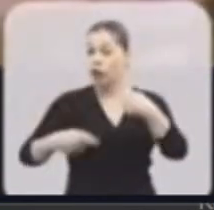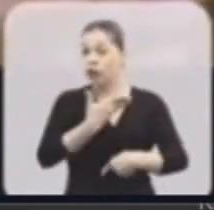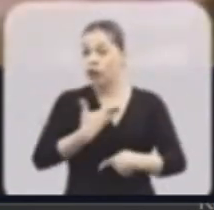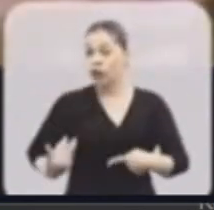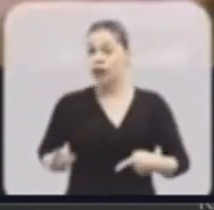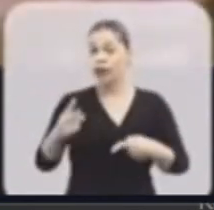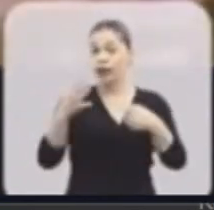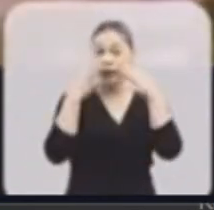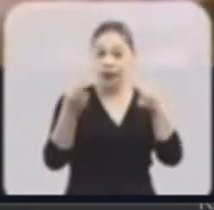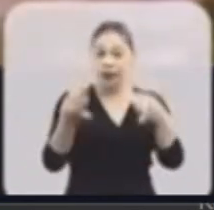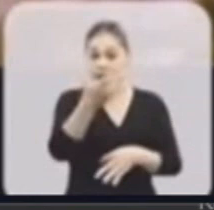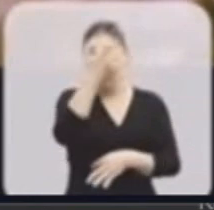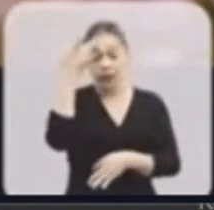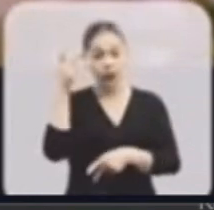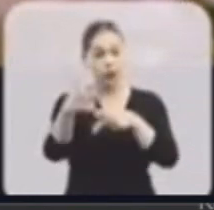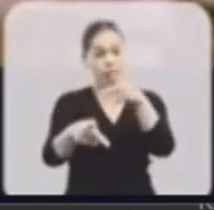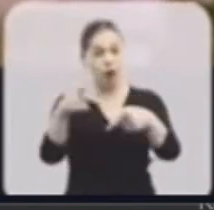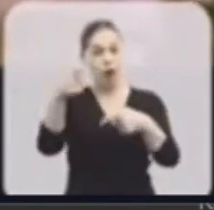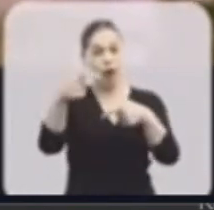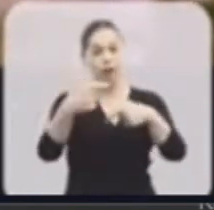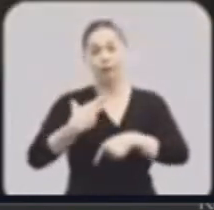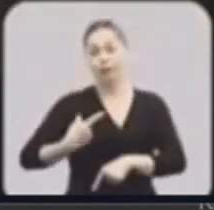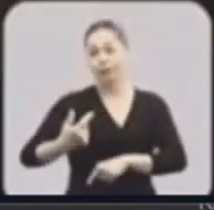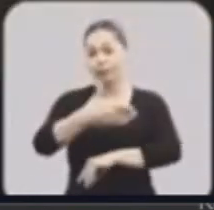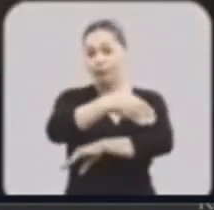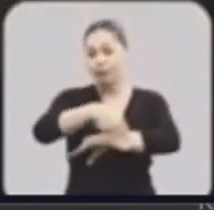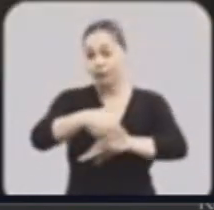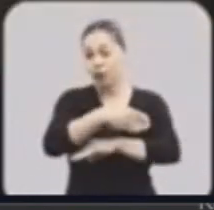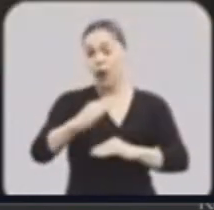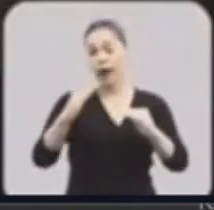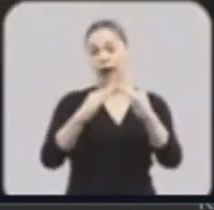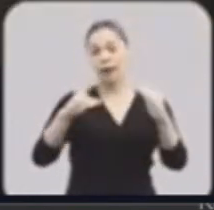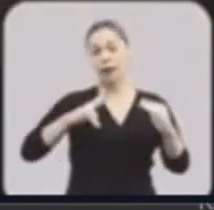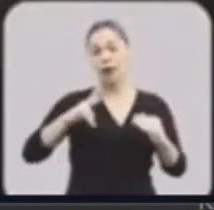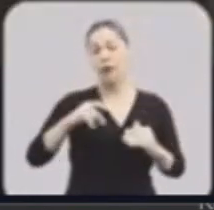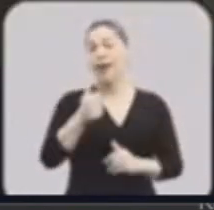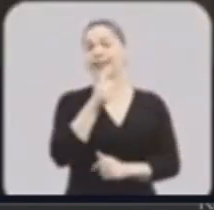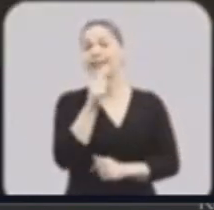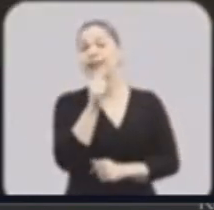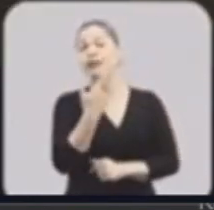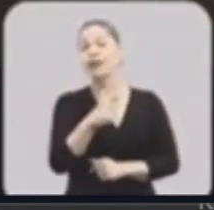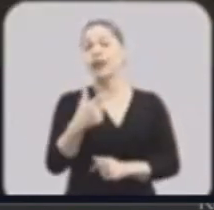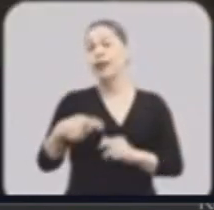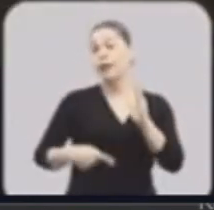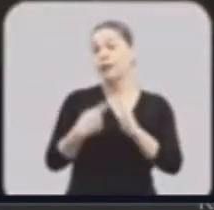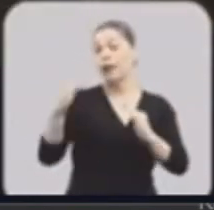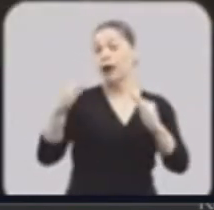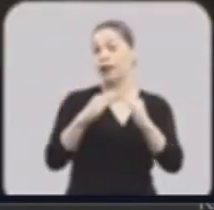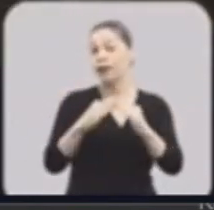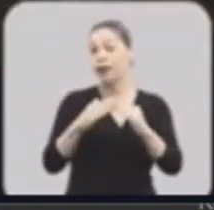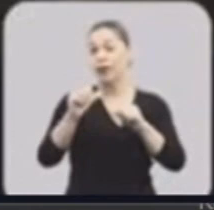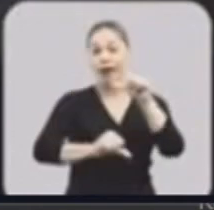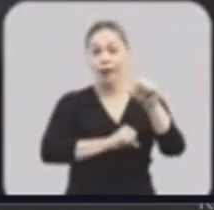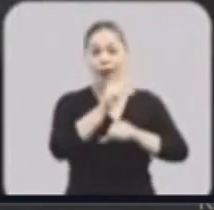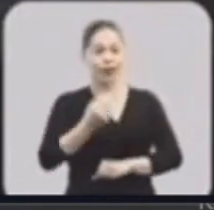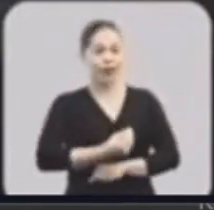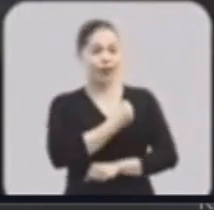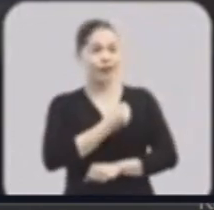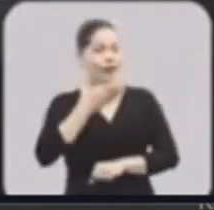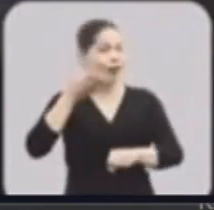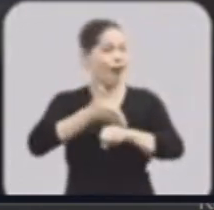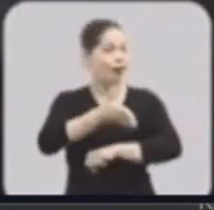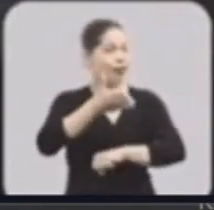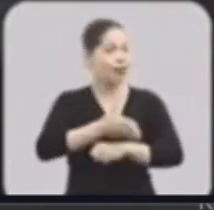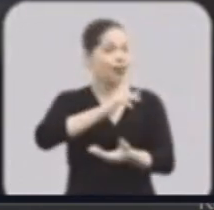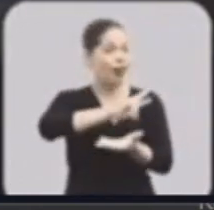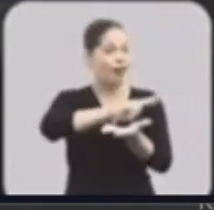de política de atenção à população em situação crônica de rua. Sabemos que a moradia é o primeiro passo para a reconstrução da